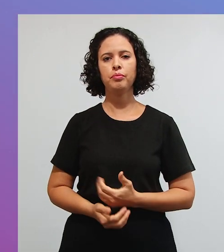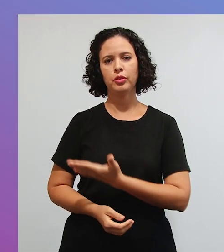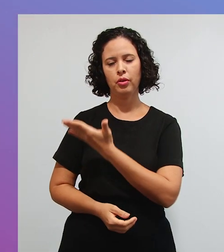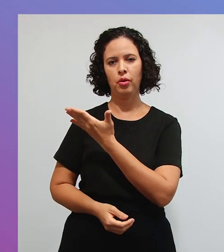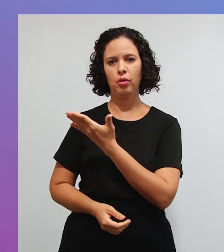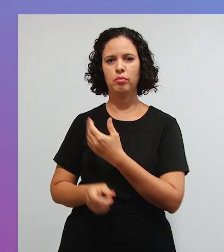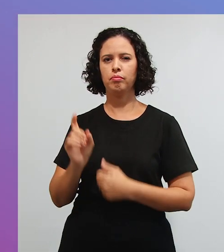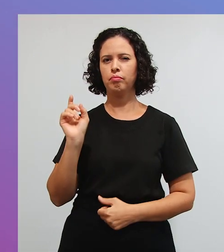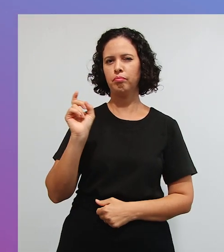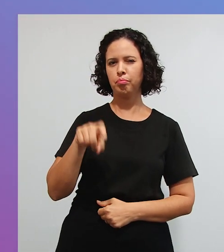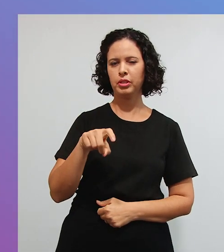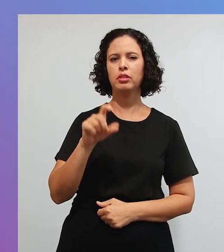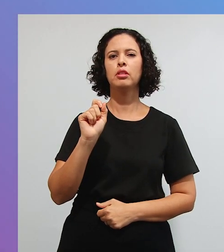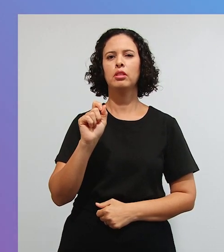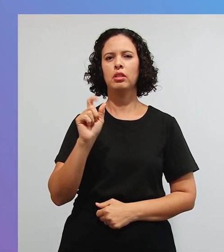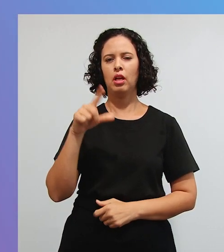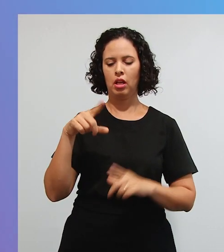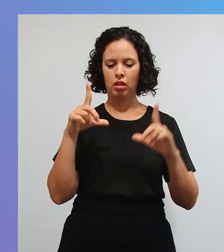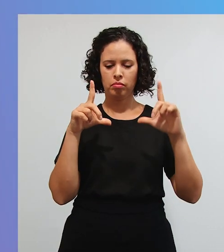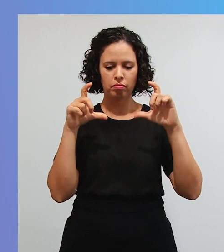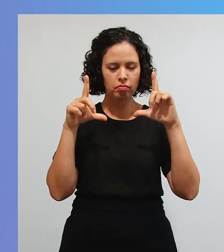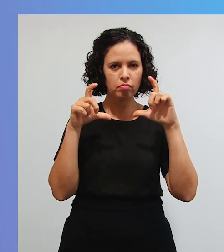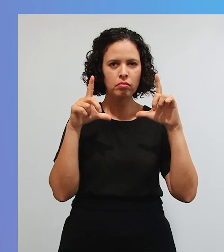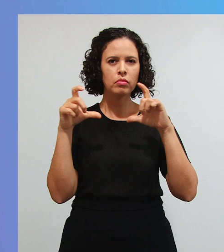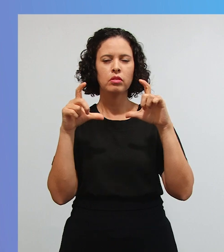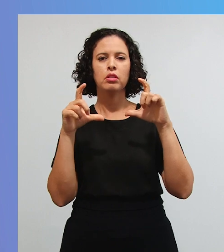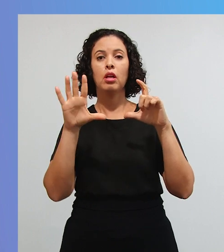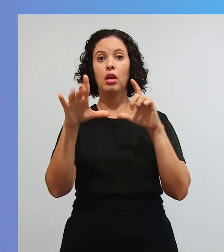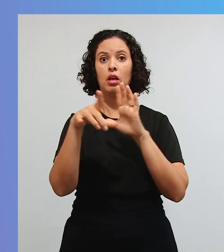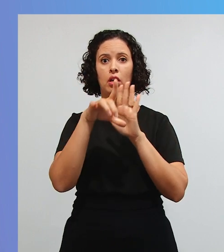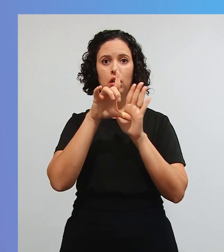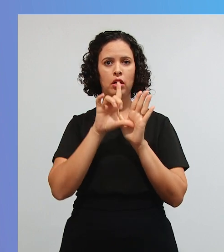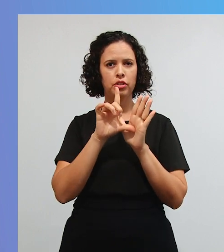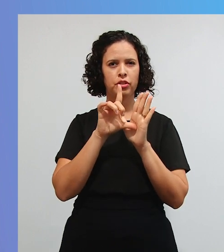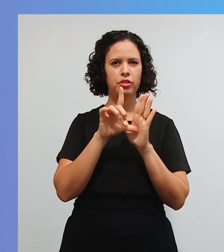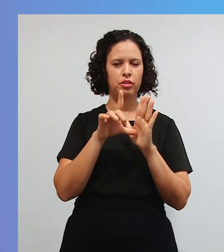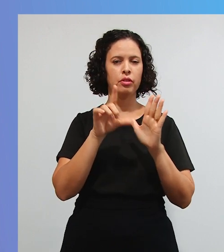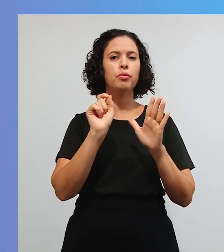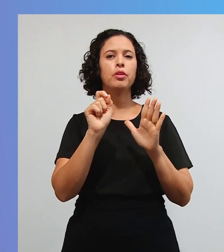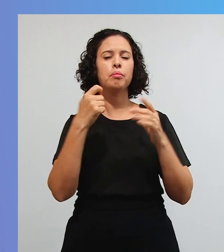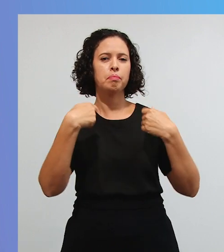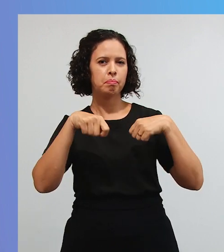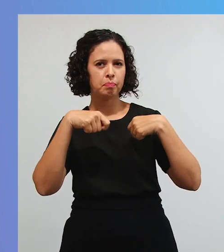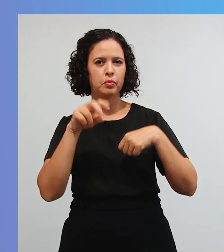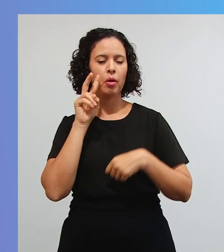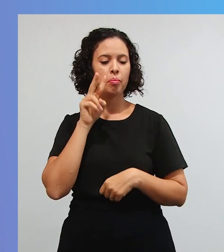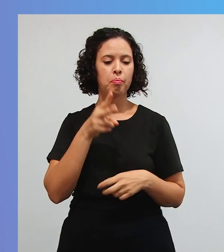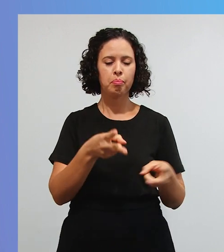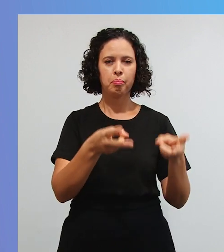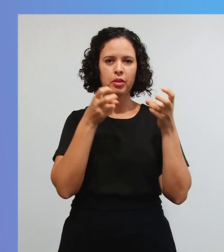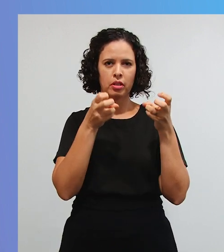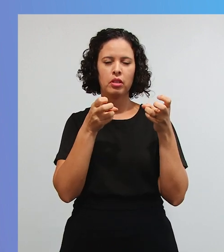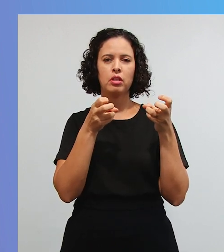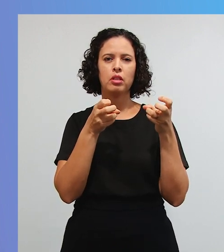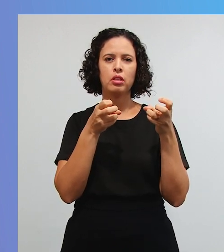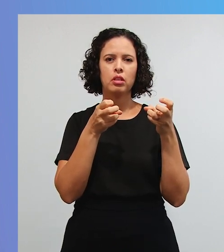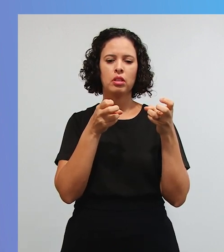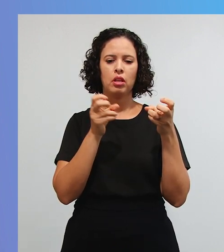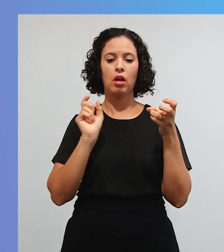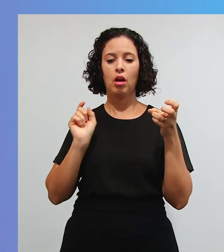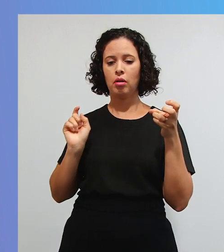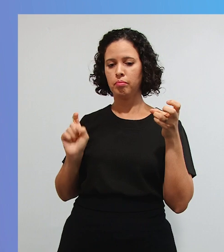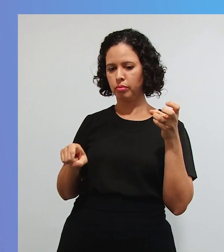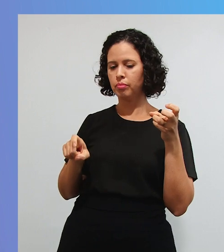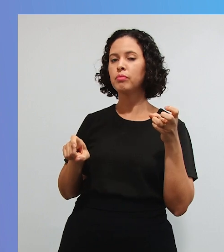no item de câmera. Passo 2. Antes de começar a tirar as fotos, verifique se a opção em lote